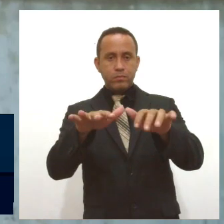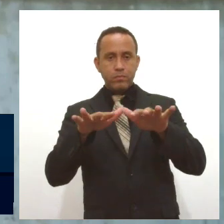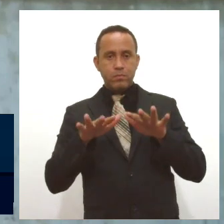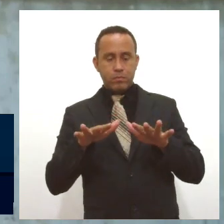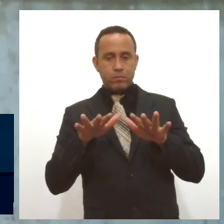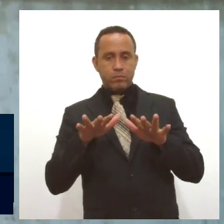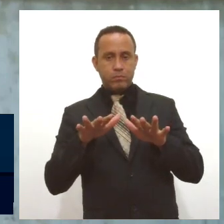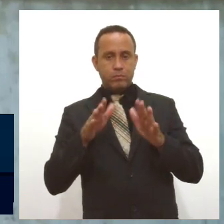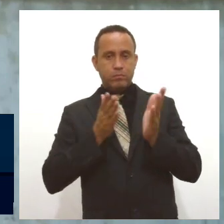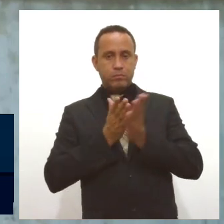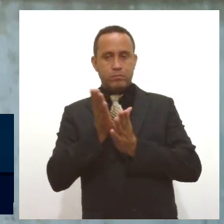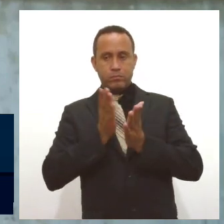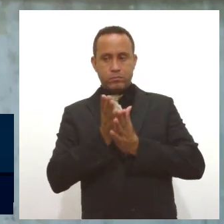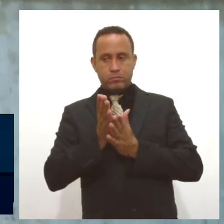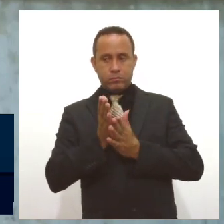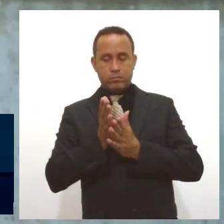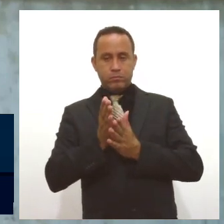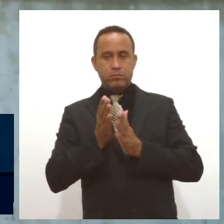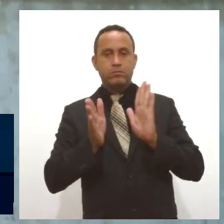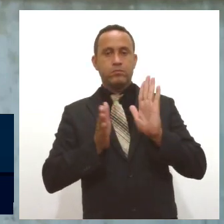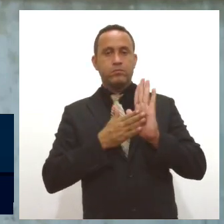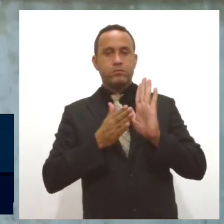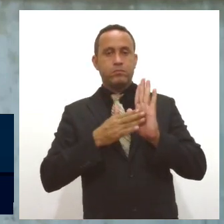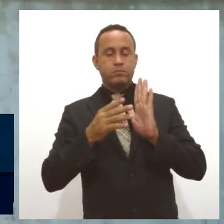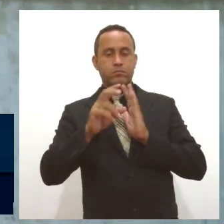permaneçam como segundo aprovada. Indicação